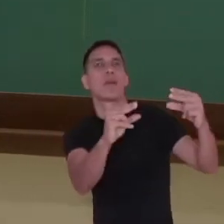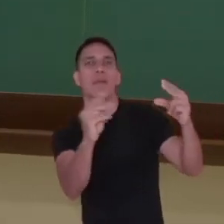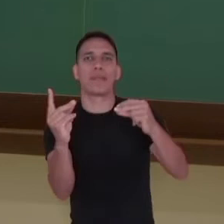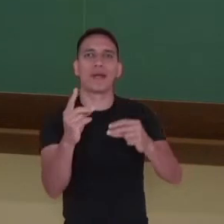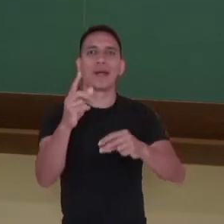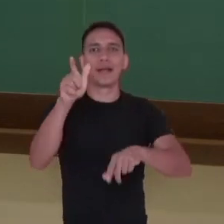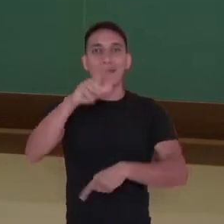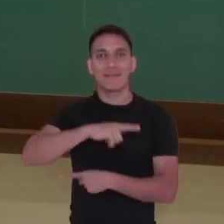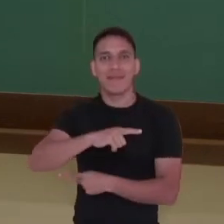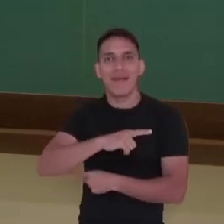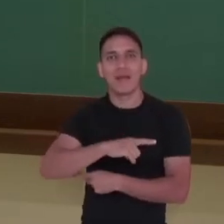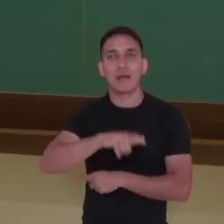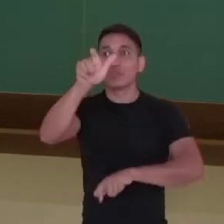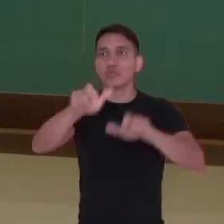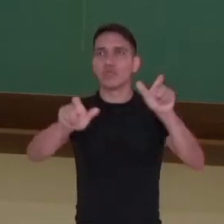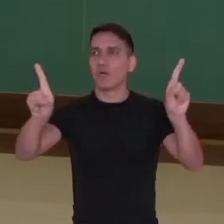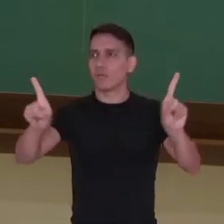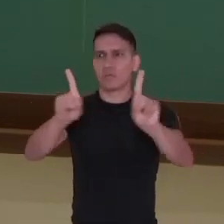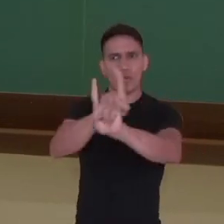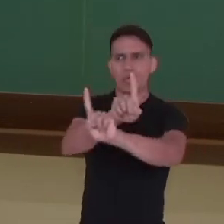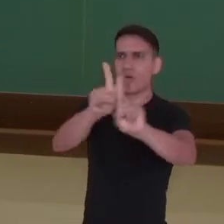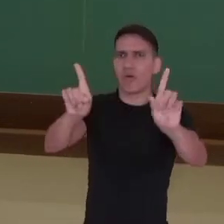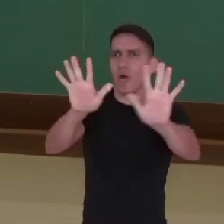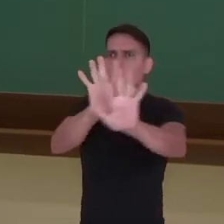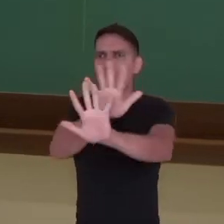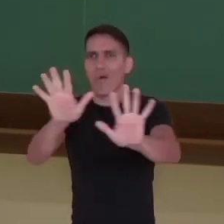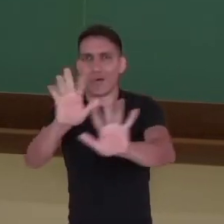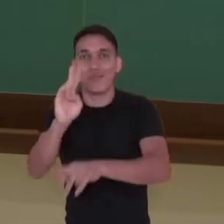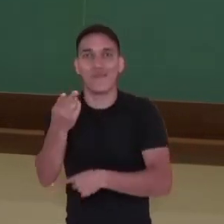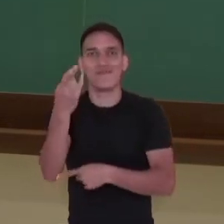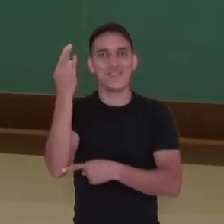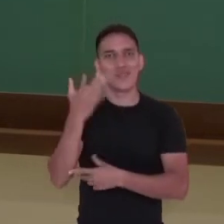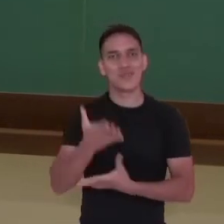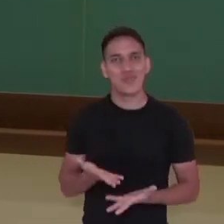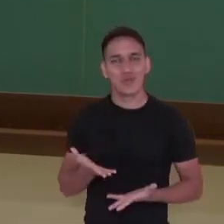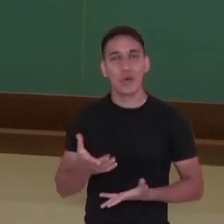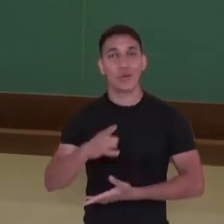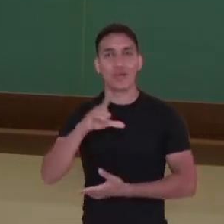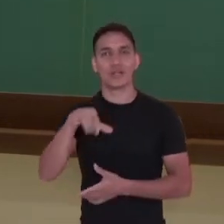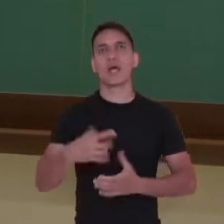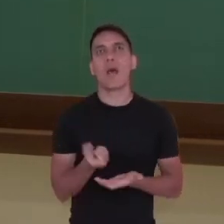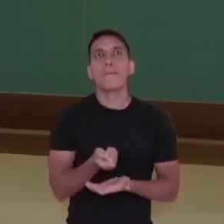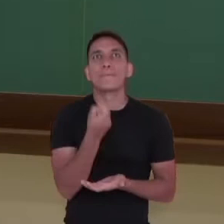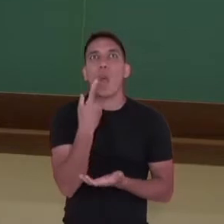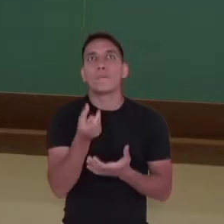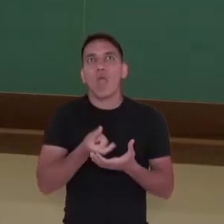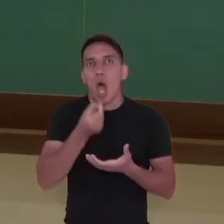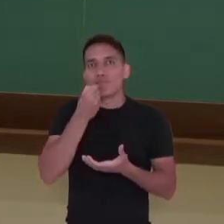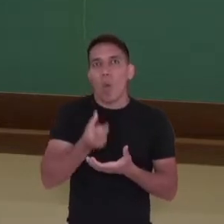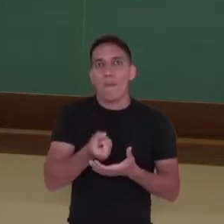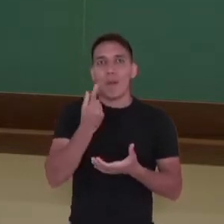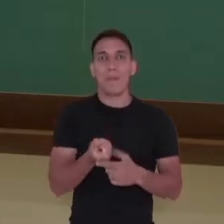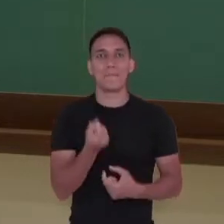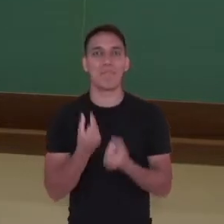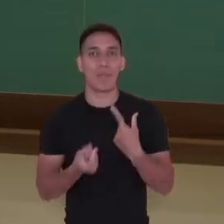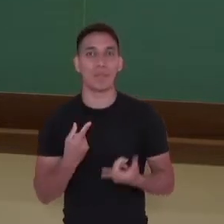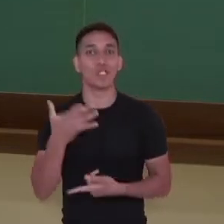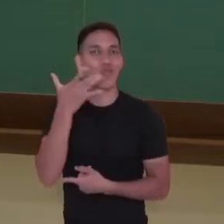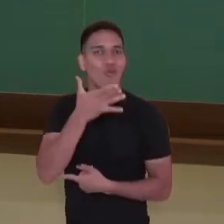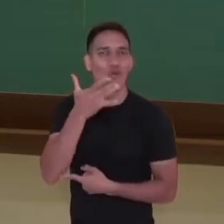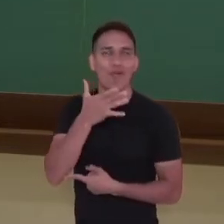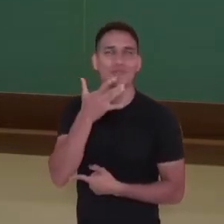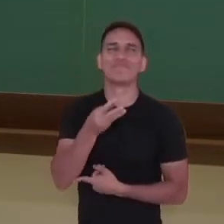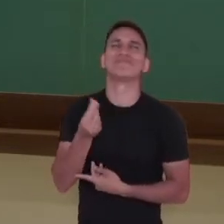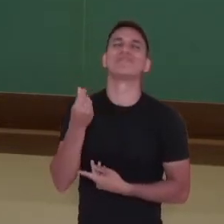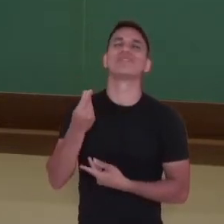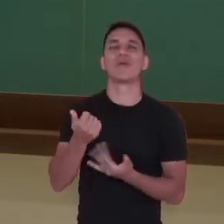se deslocando na cena. Você viu. Você está comendo pipoca. Que gostosa. Tem gosto de